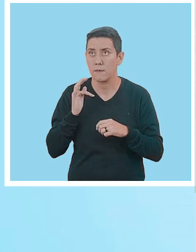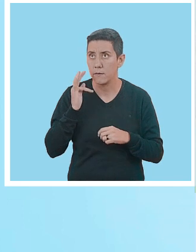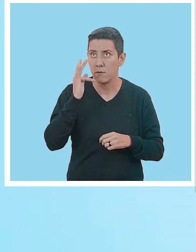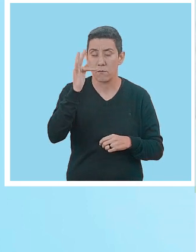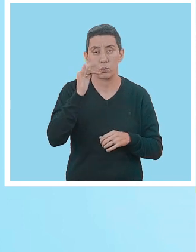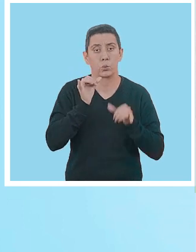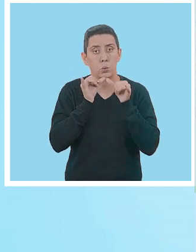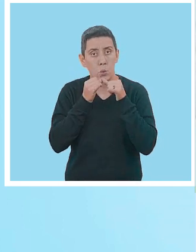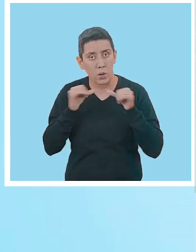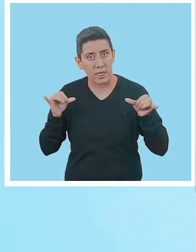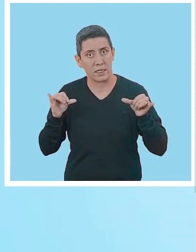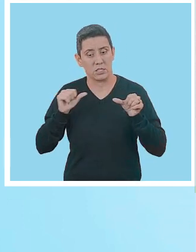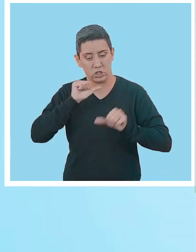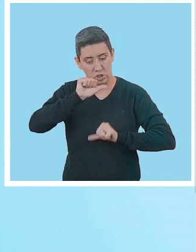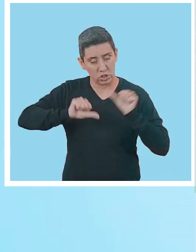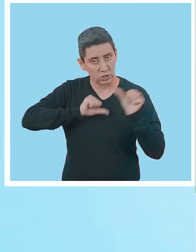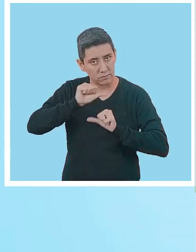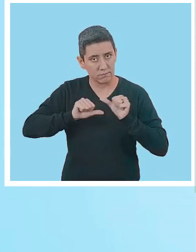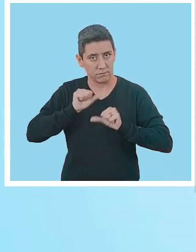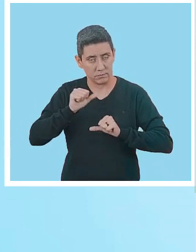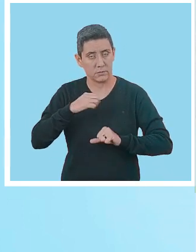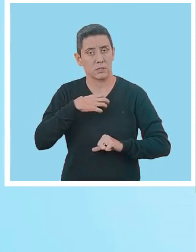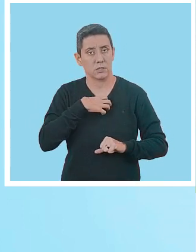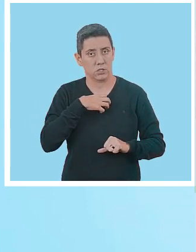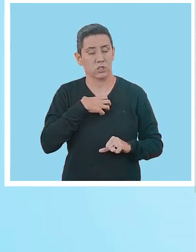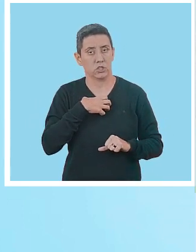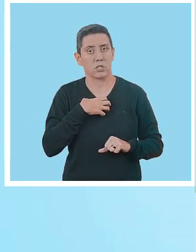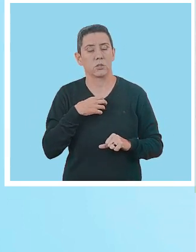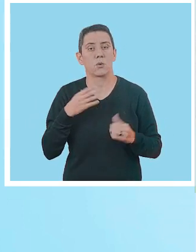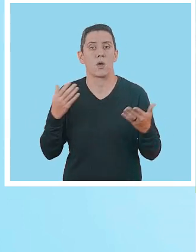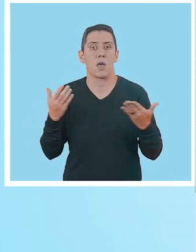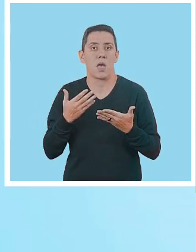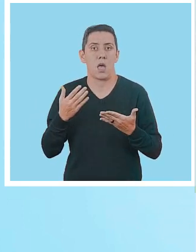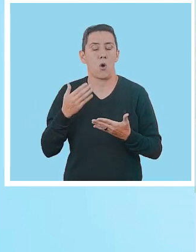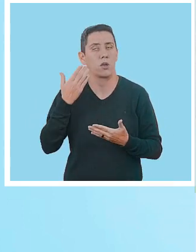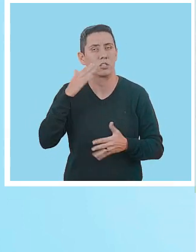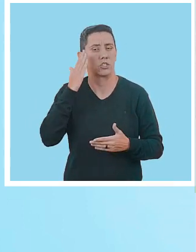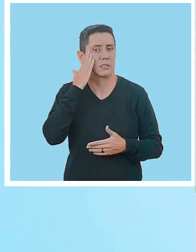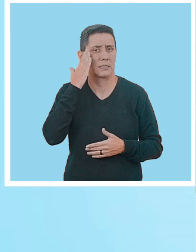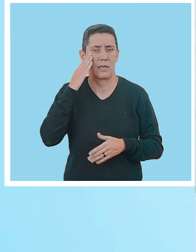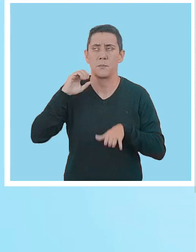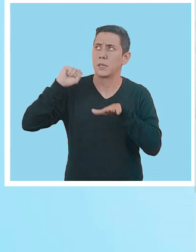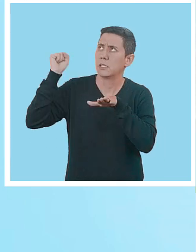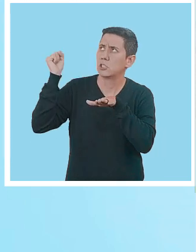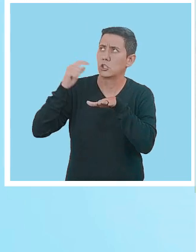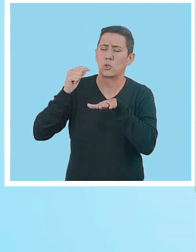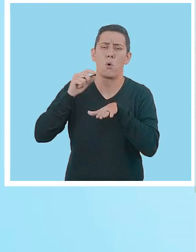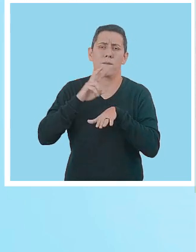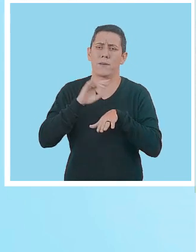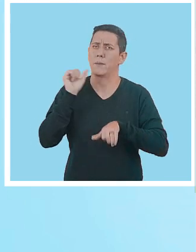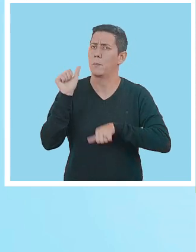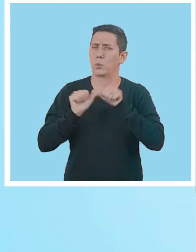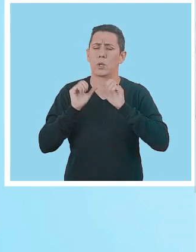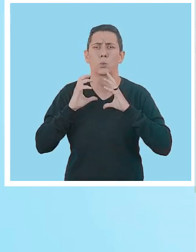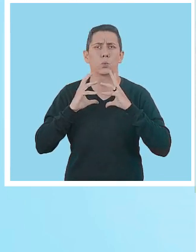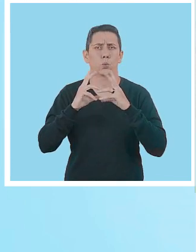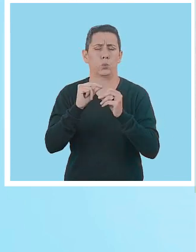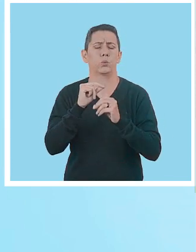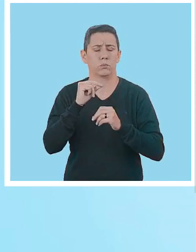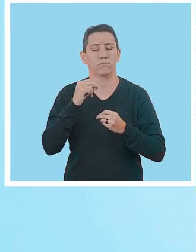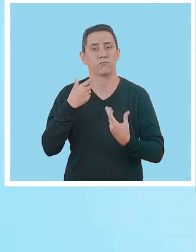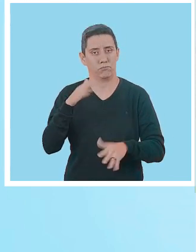é Não já é o presente né já já tá tendo uma expansão muito